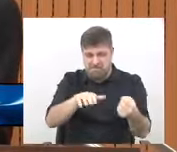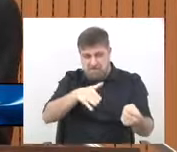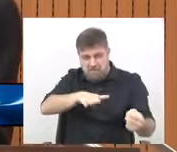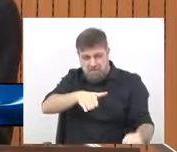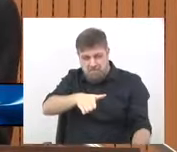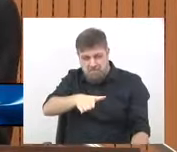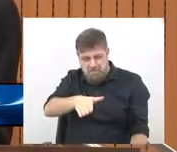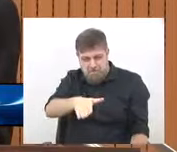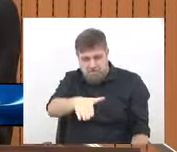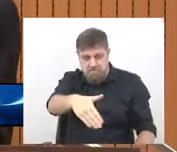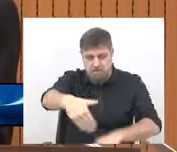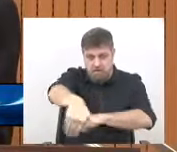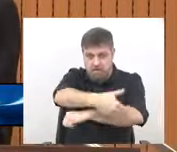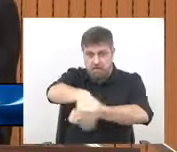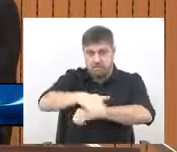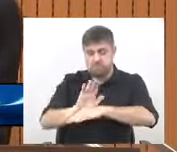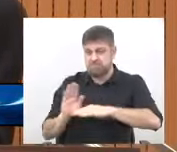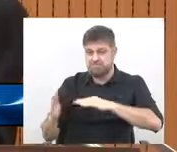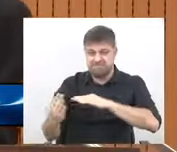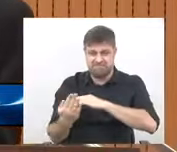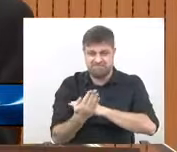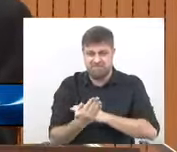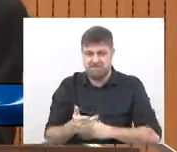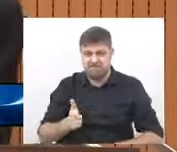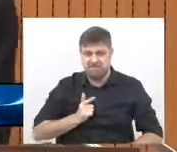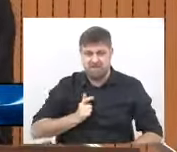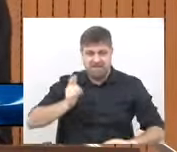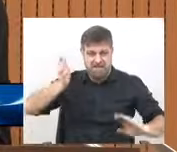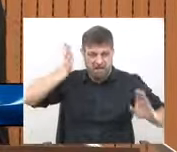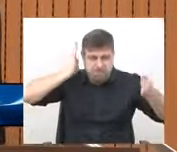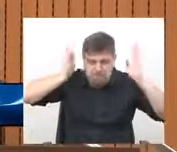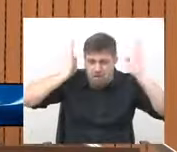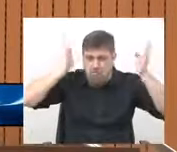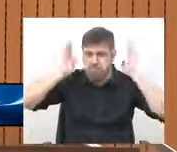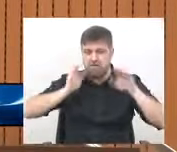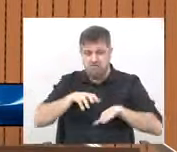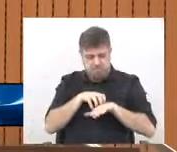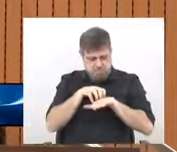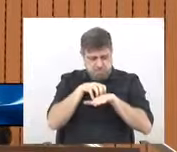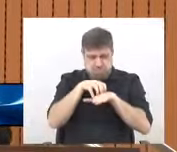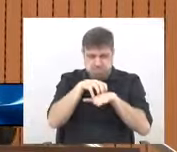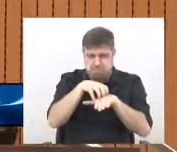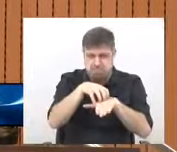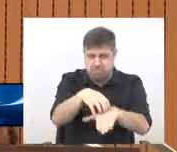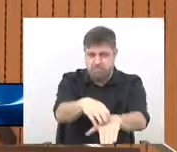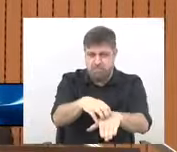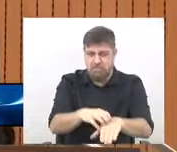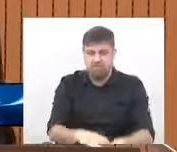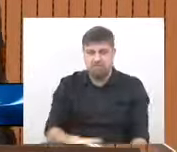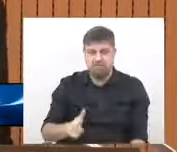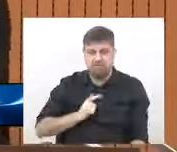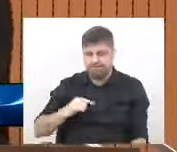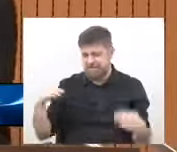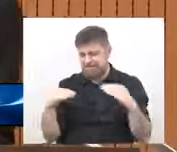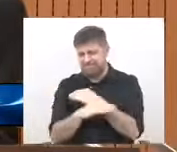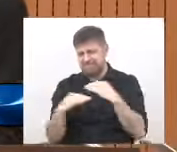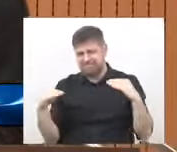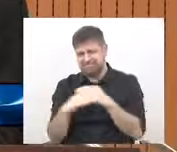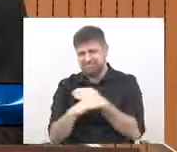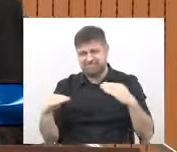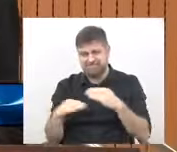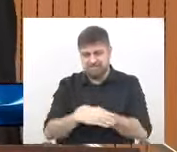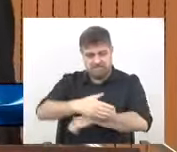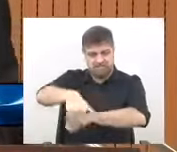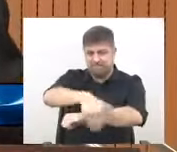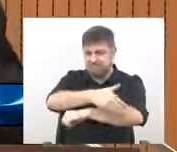com as ruas do bairro, passando caminhão pesado, ônibus e muito carro, e as ruas não